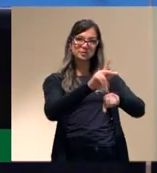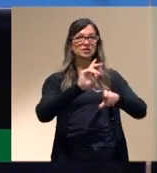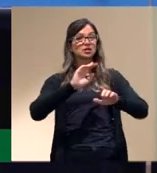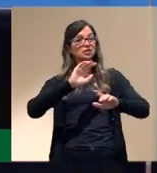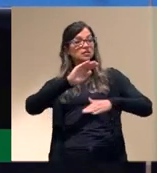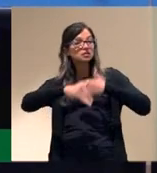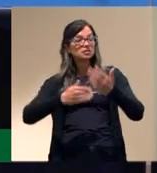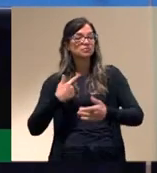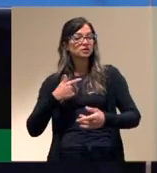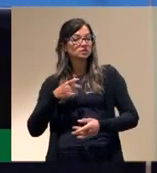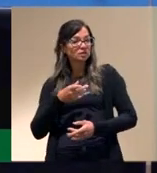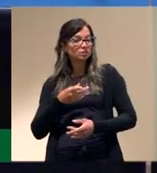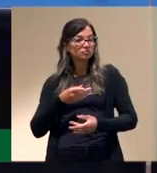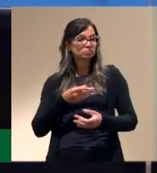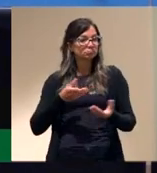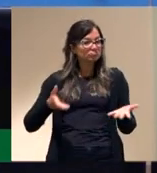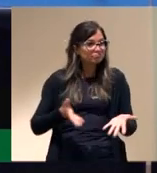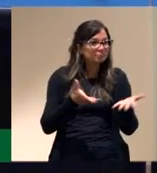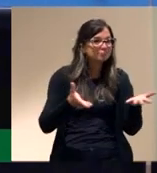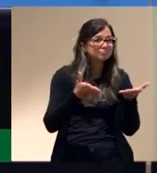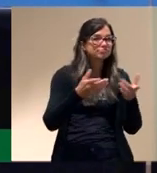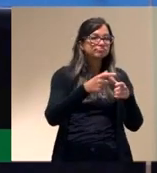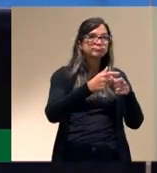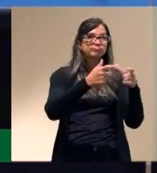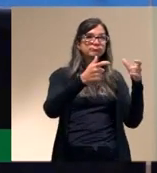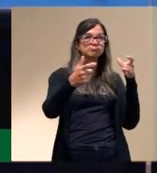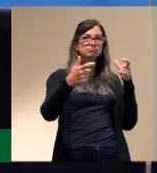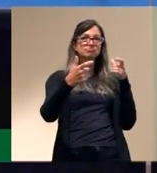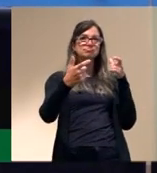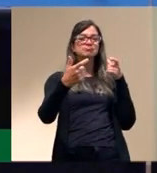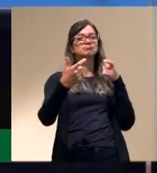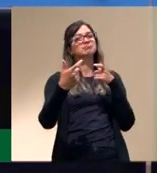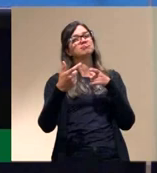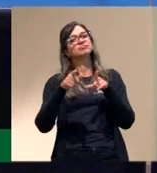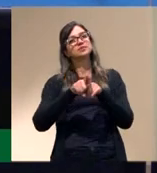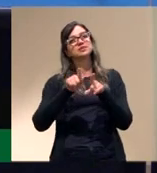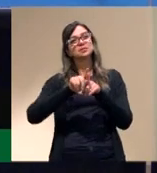vou ampliar. É ampliar,